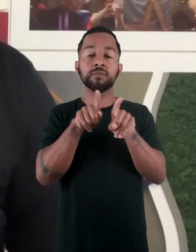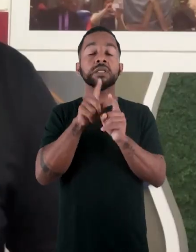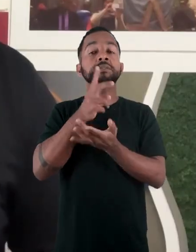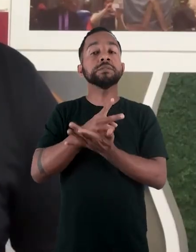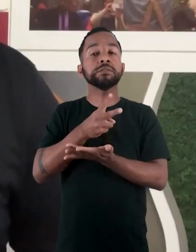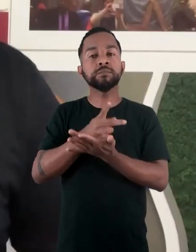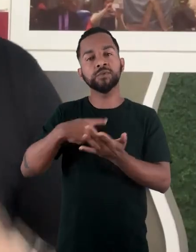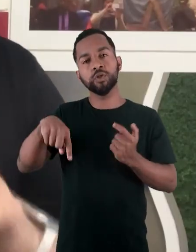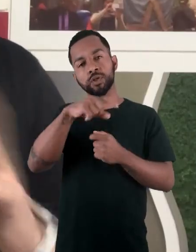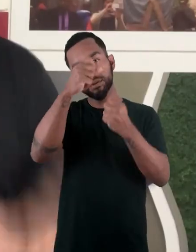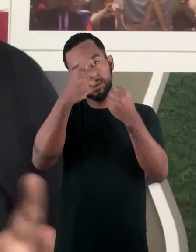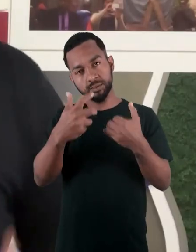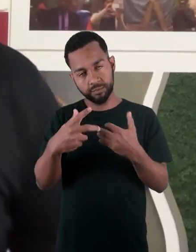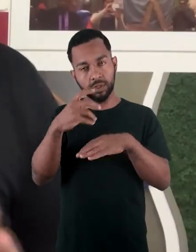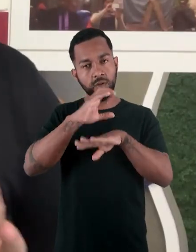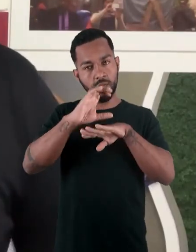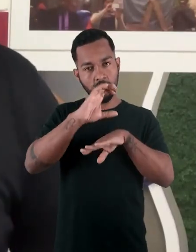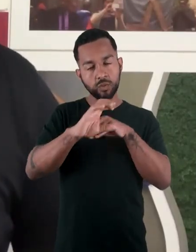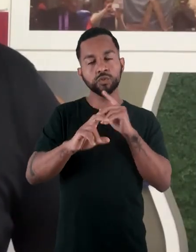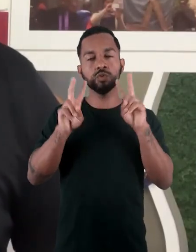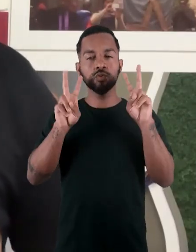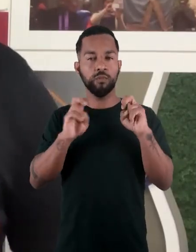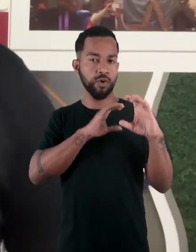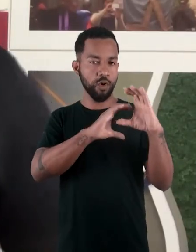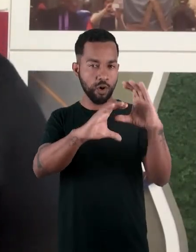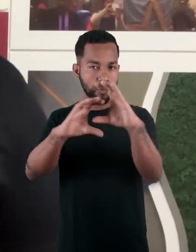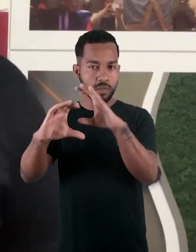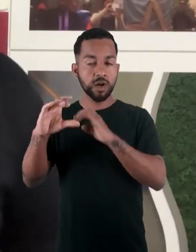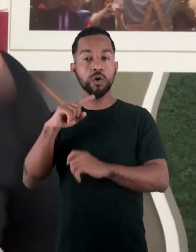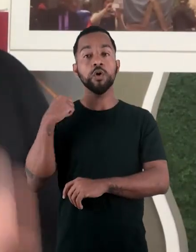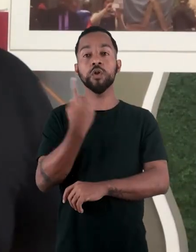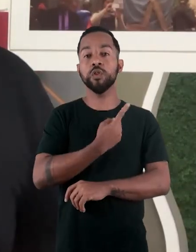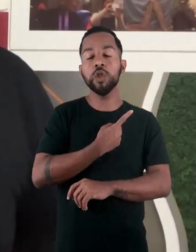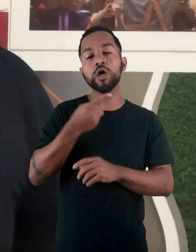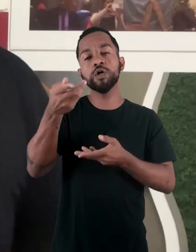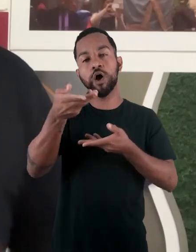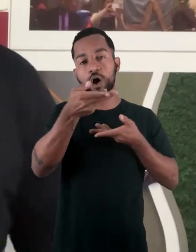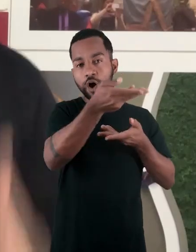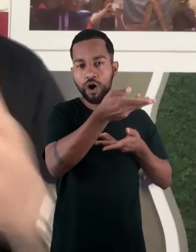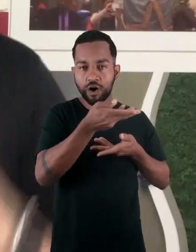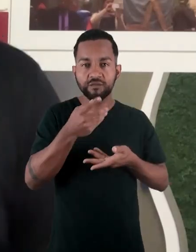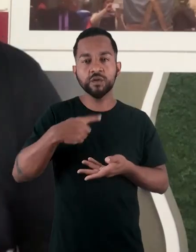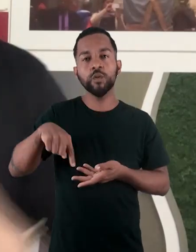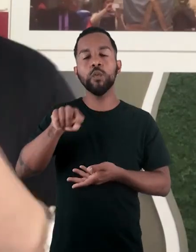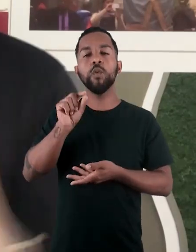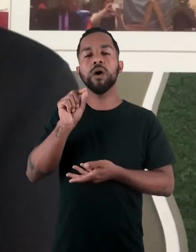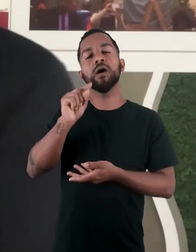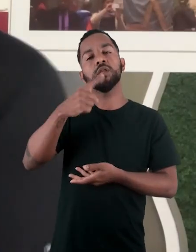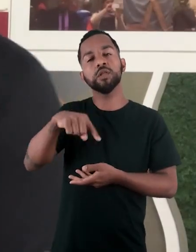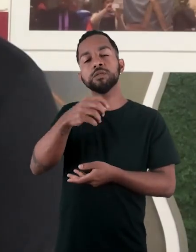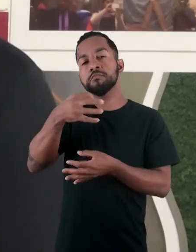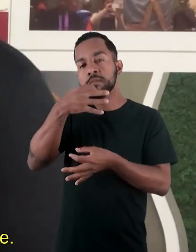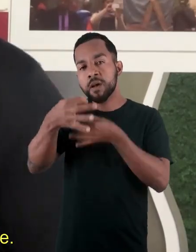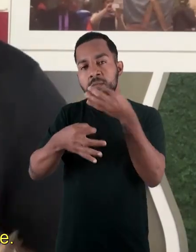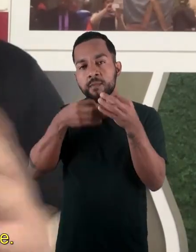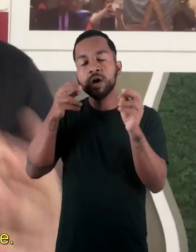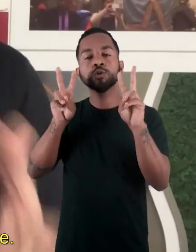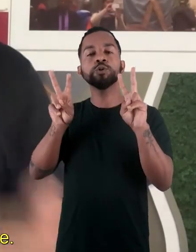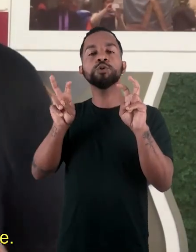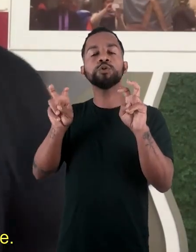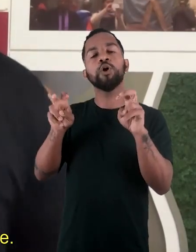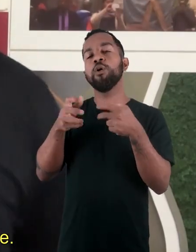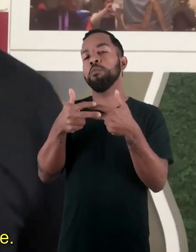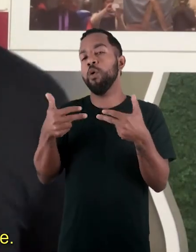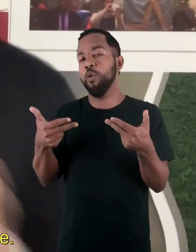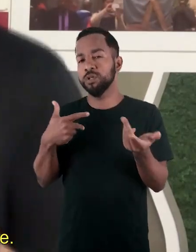aqui na Via Cultural sobre comunicação, a gente está sempre te convidando a ter senso crítico sobre algo. Então, eu